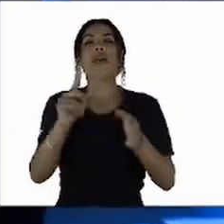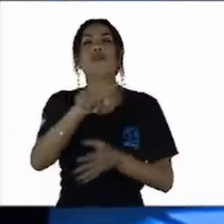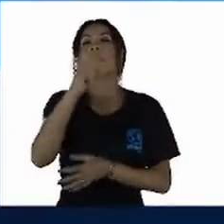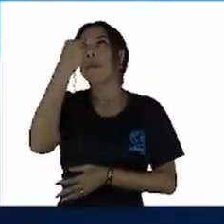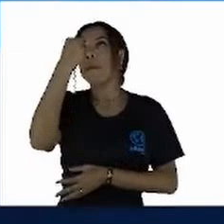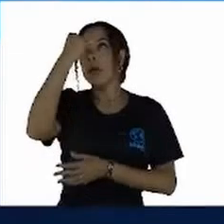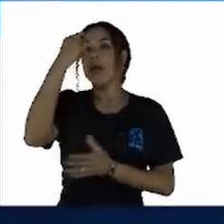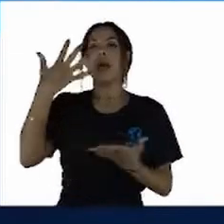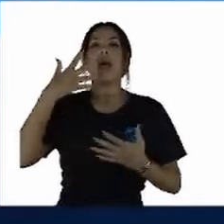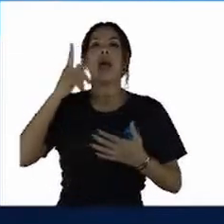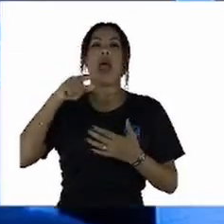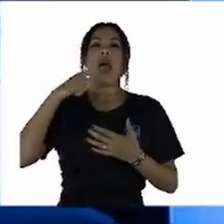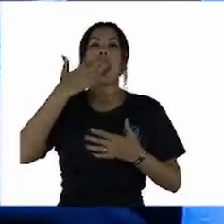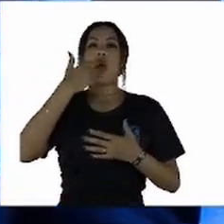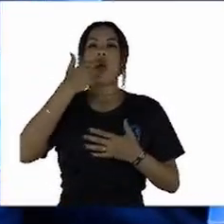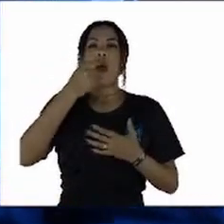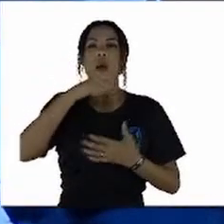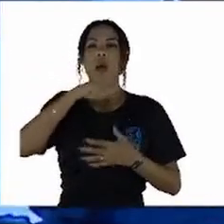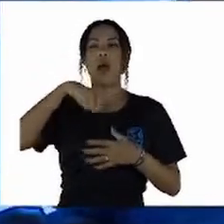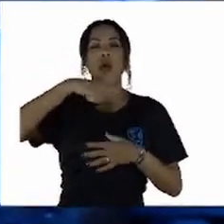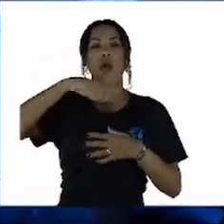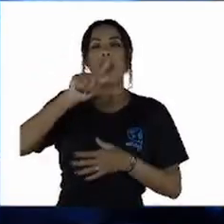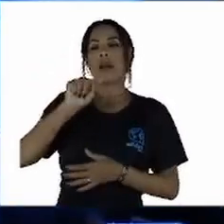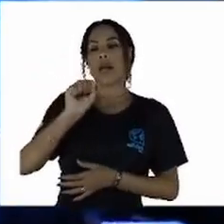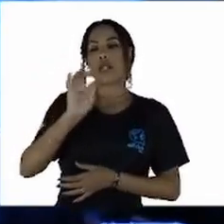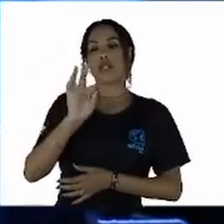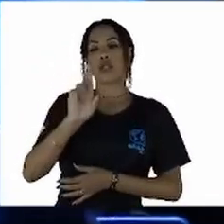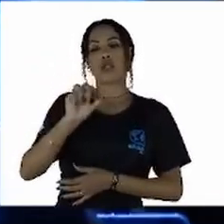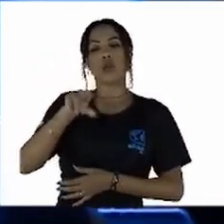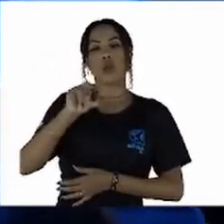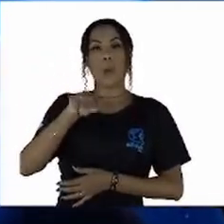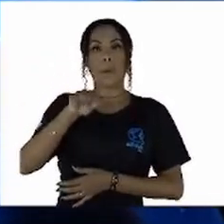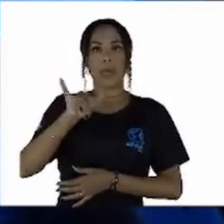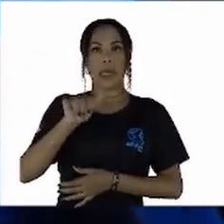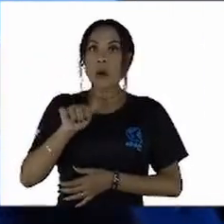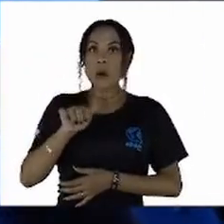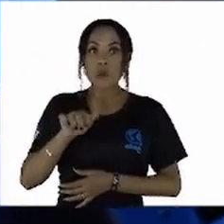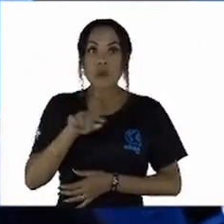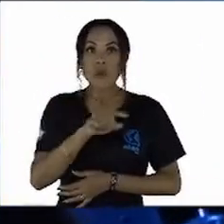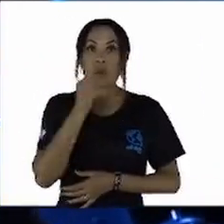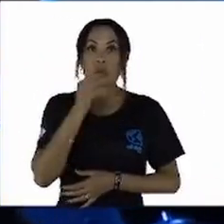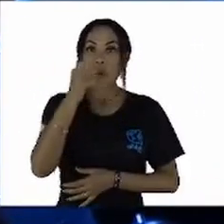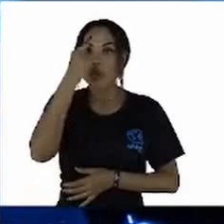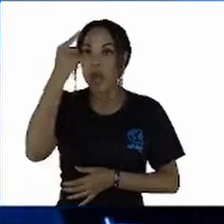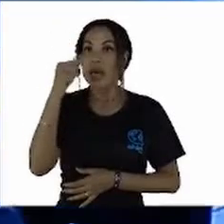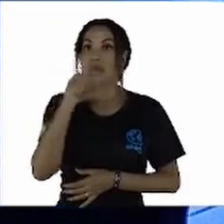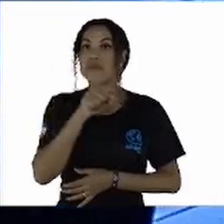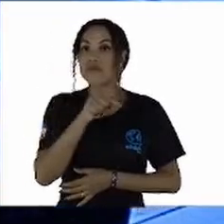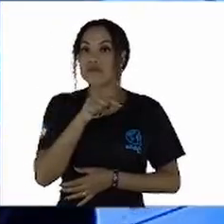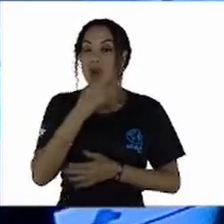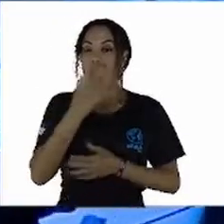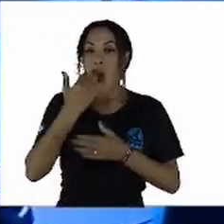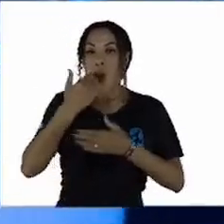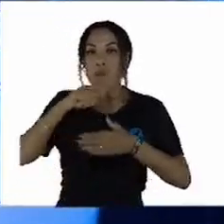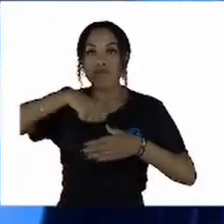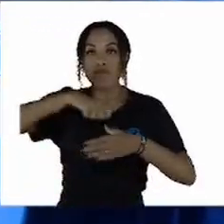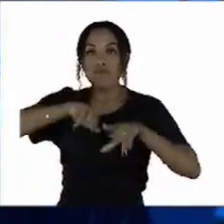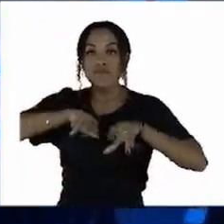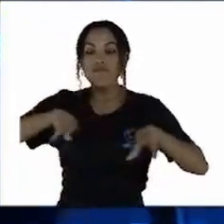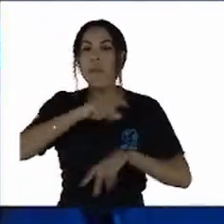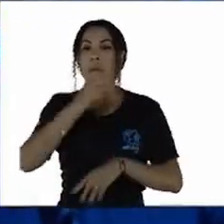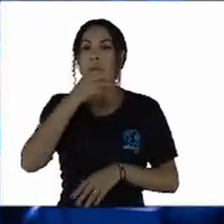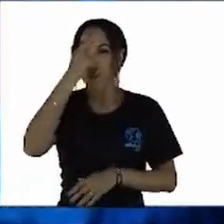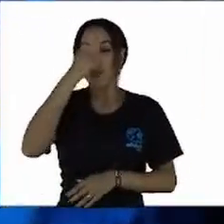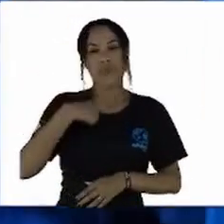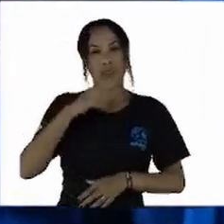na cabeça. Gastronomia. Qual? Gastronomia. Gastronomia, rapaz, é uma boa ideia. Olha, Eu seguiria mole.